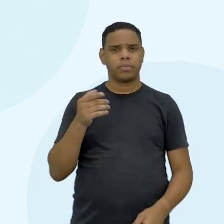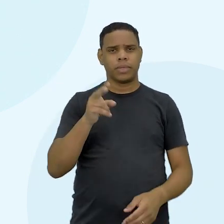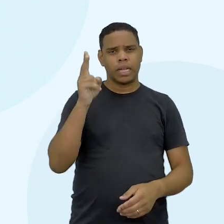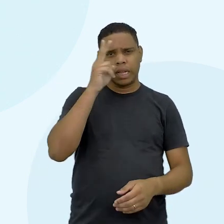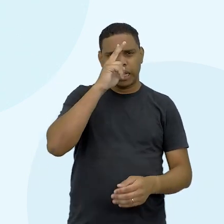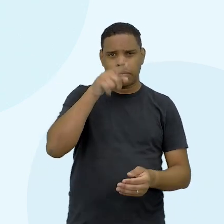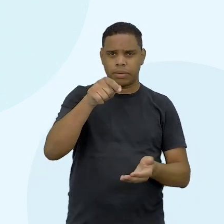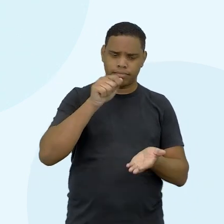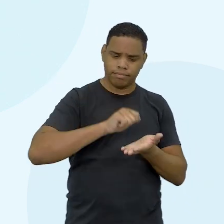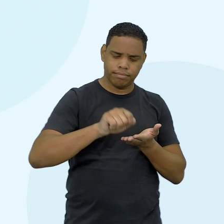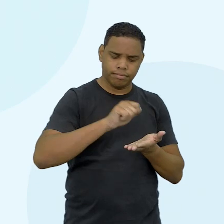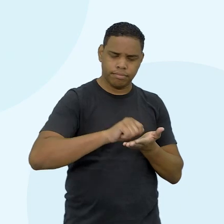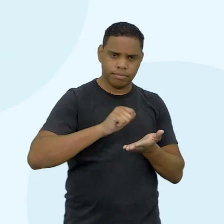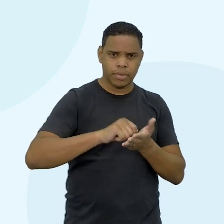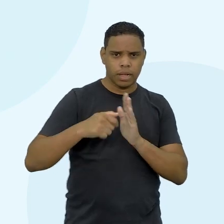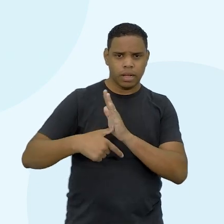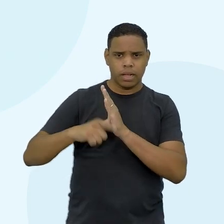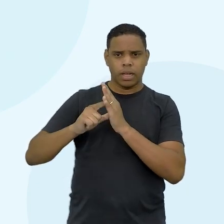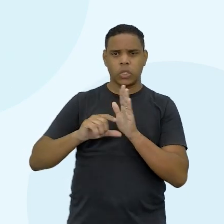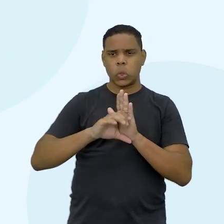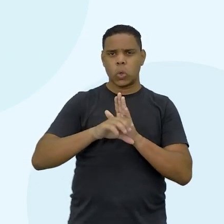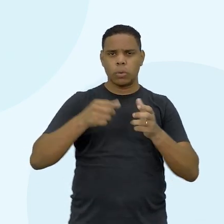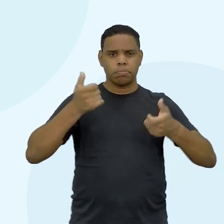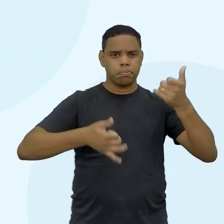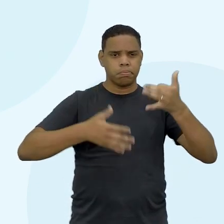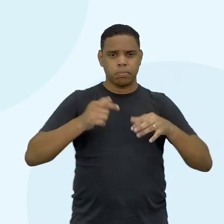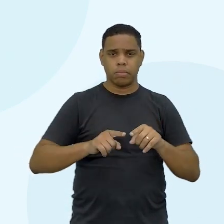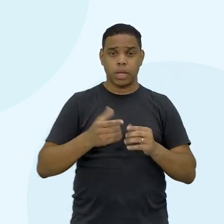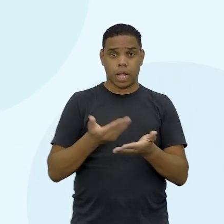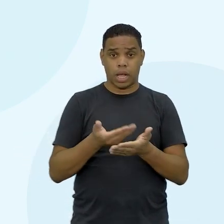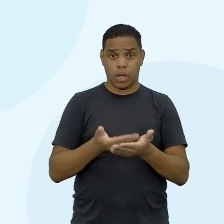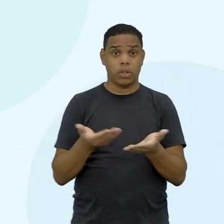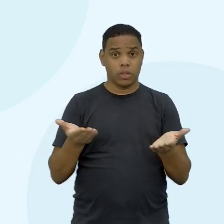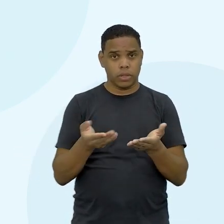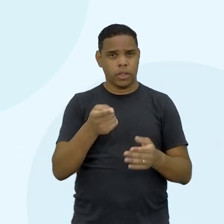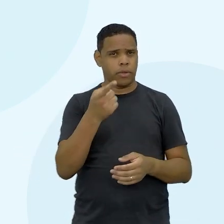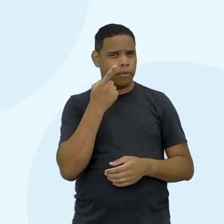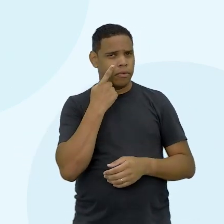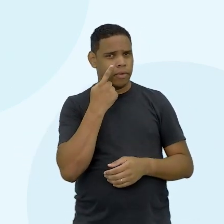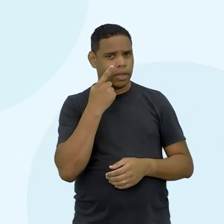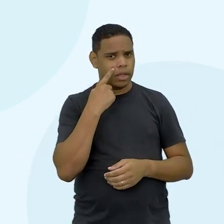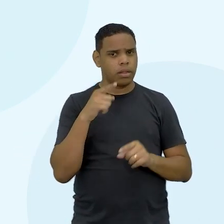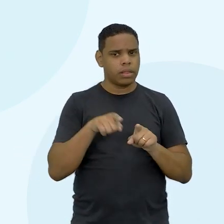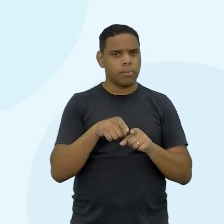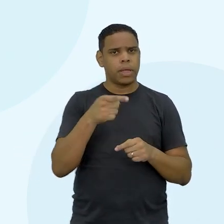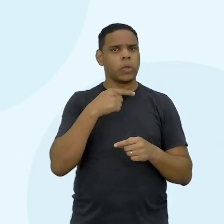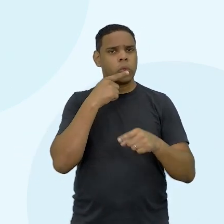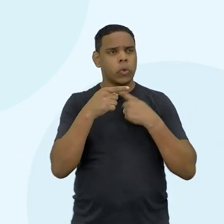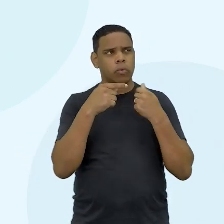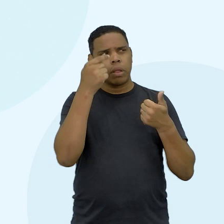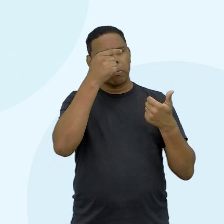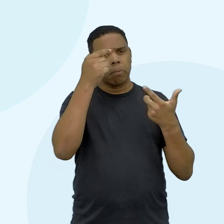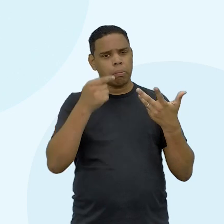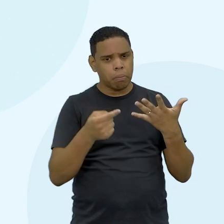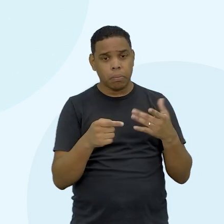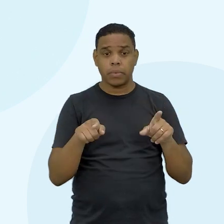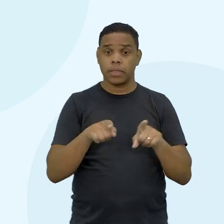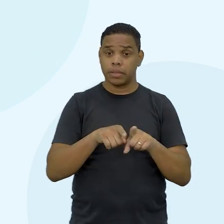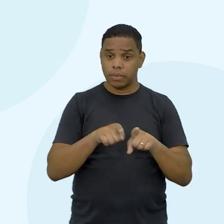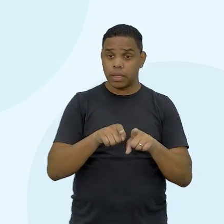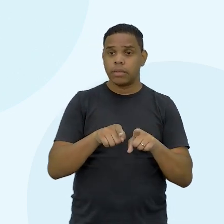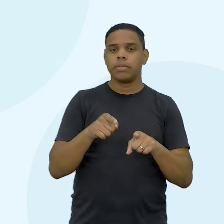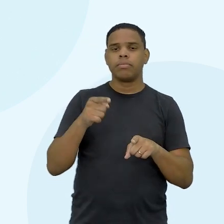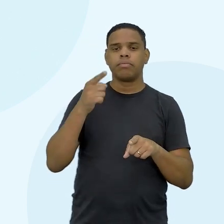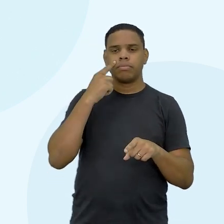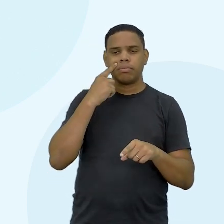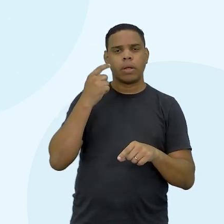aí as suas anotações a respeito dos conceitos trabalhados nessa aula, verificando e apontando as suas dúvidas. E, por último,